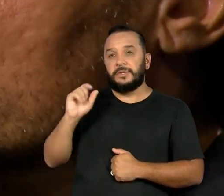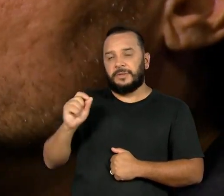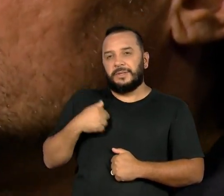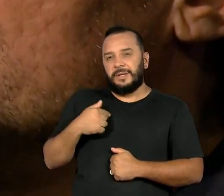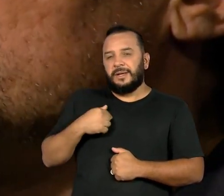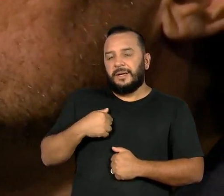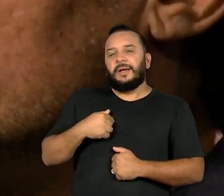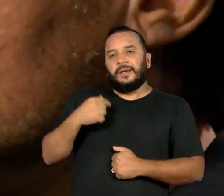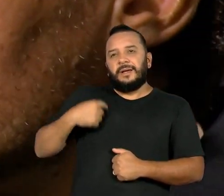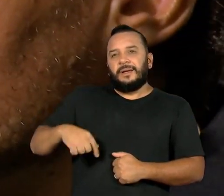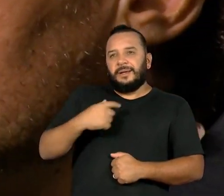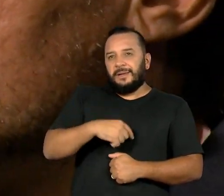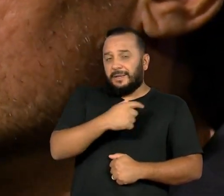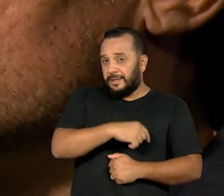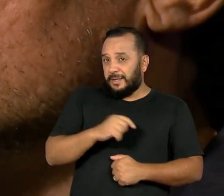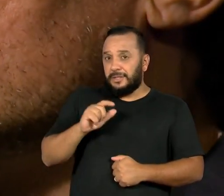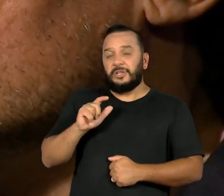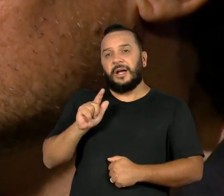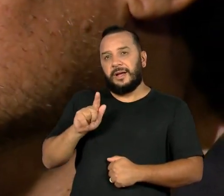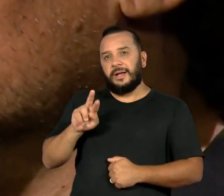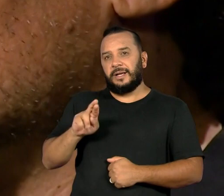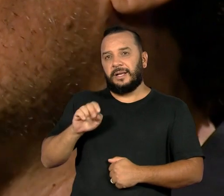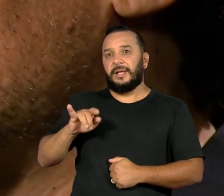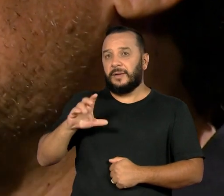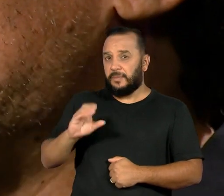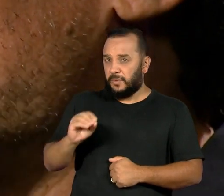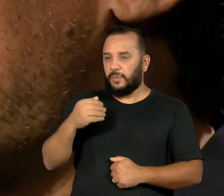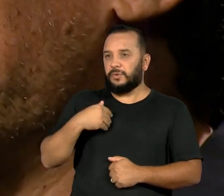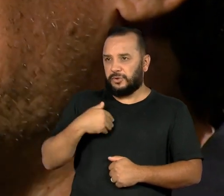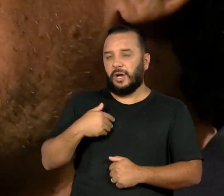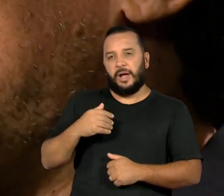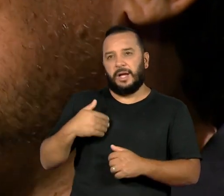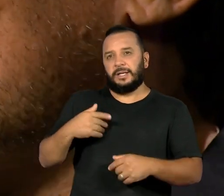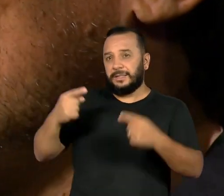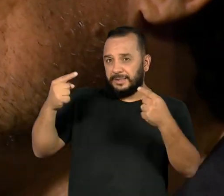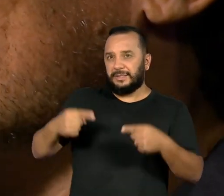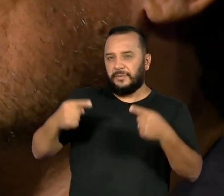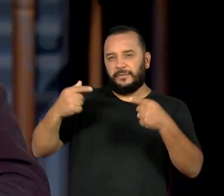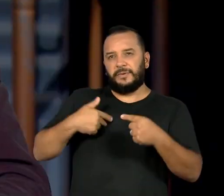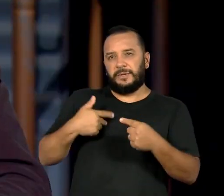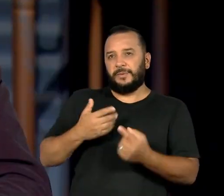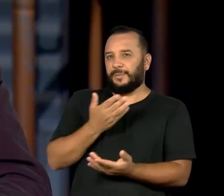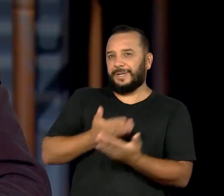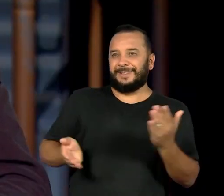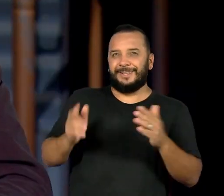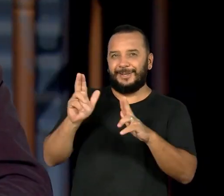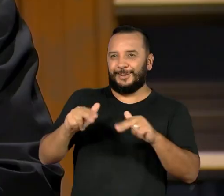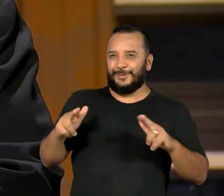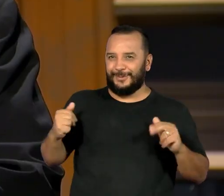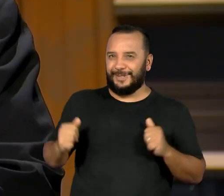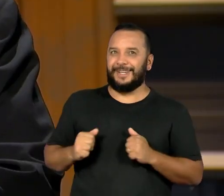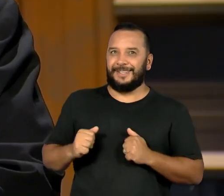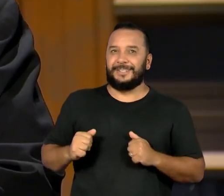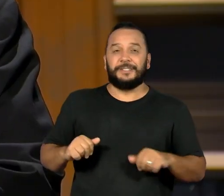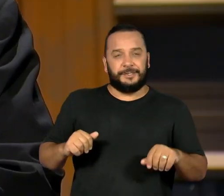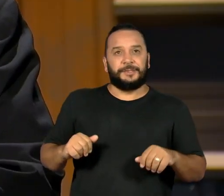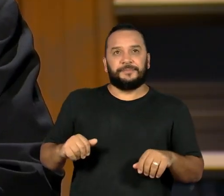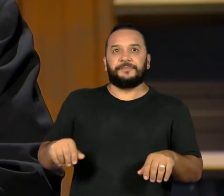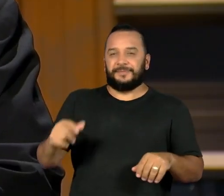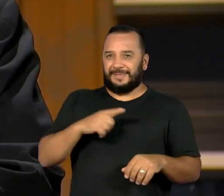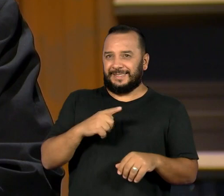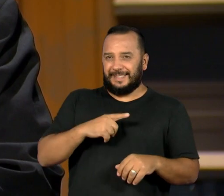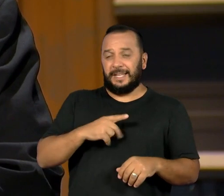trabalha com essa coisa da resistência física, com o desafio de não jogar a toalha, né, quando você está ali no seu